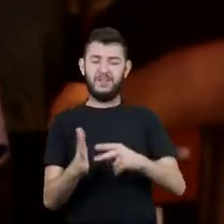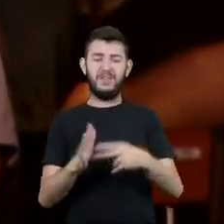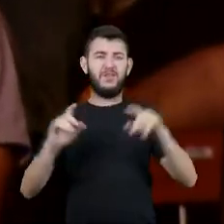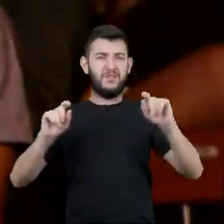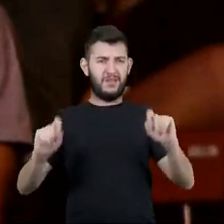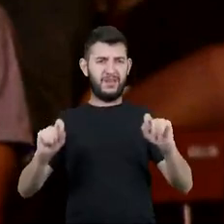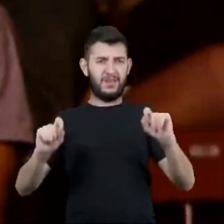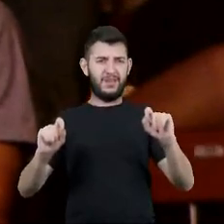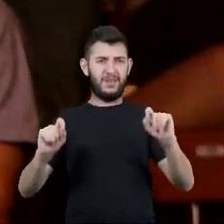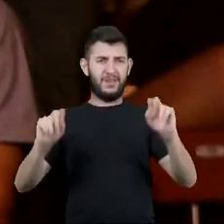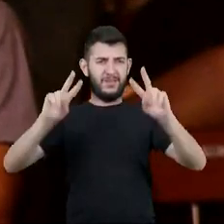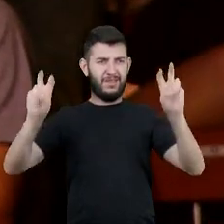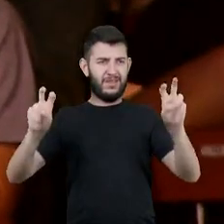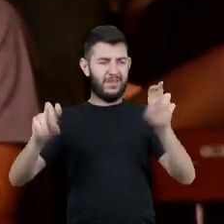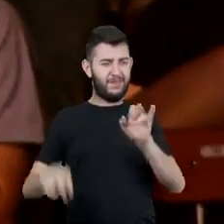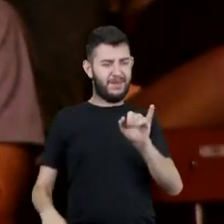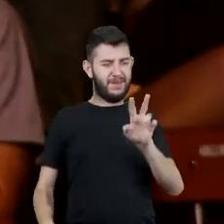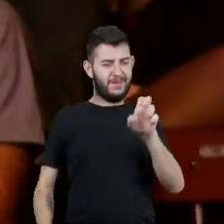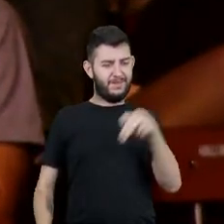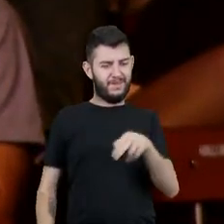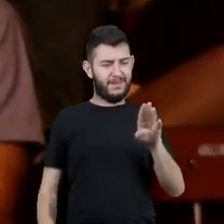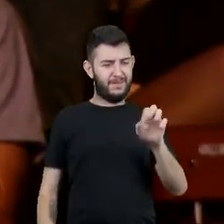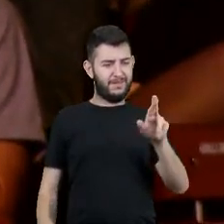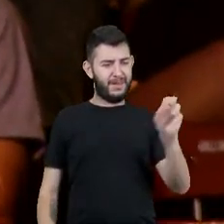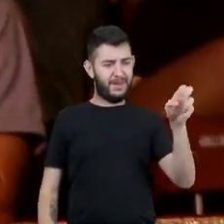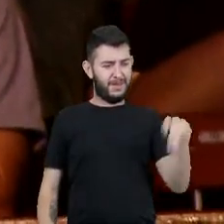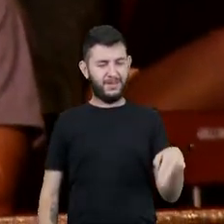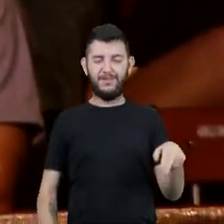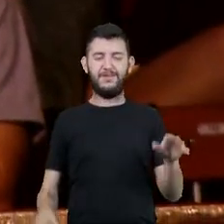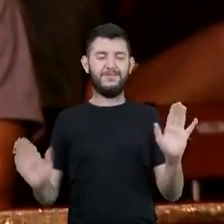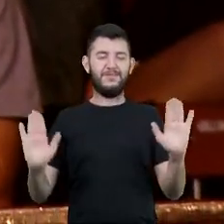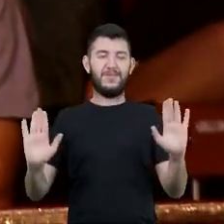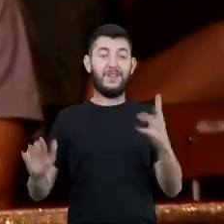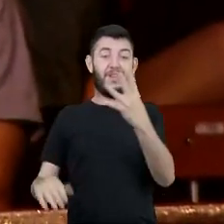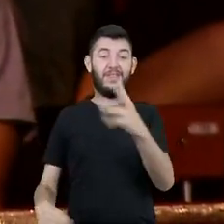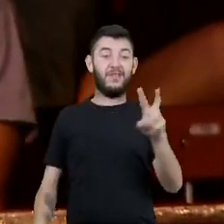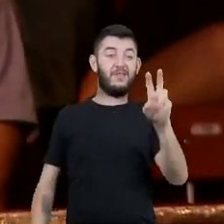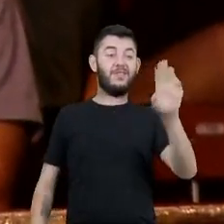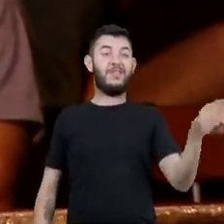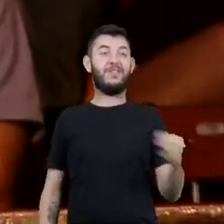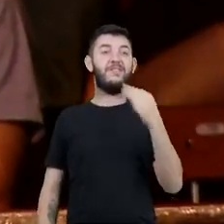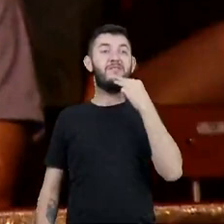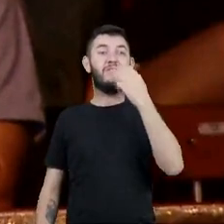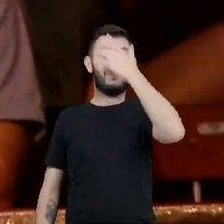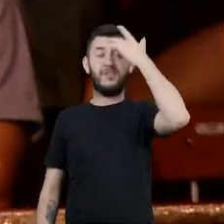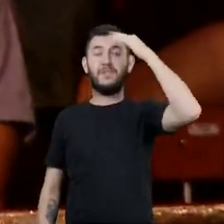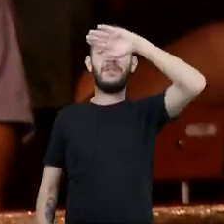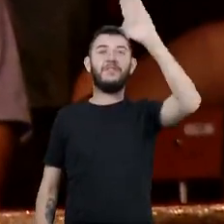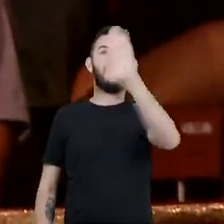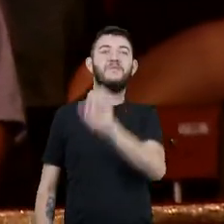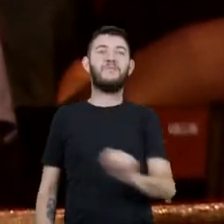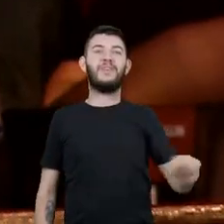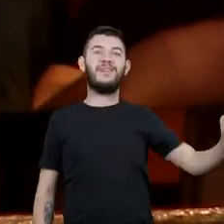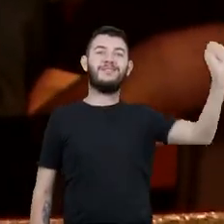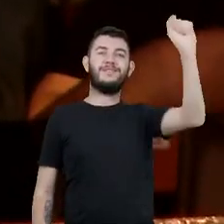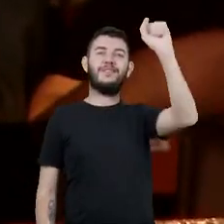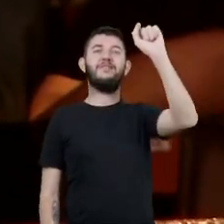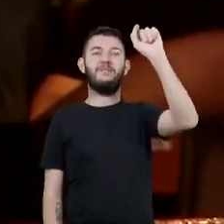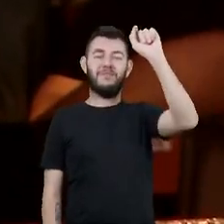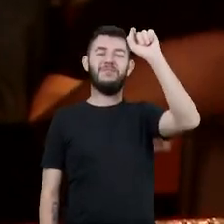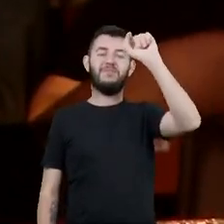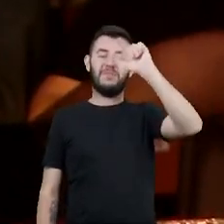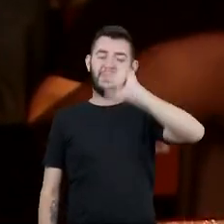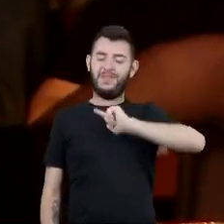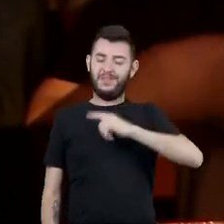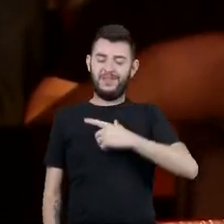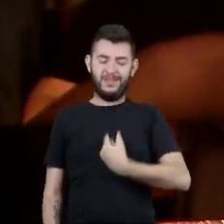é sobre mais de 45 milhões de brasileiros e brasileiras que estão